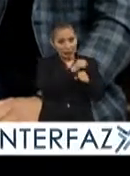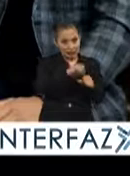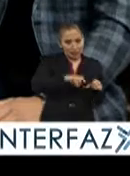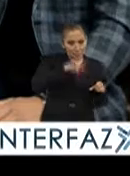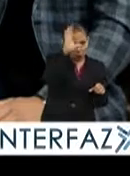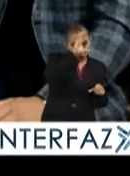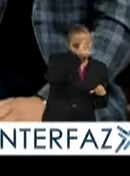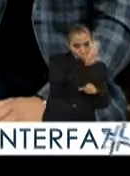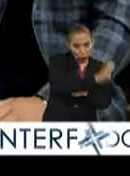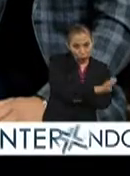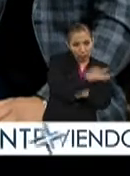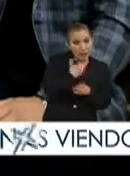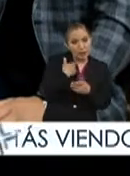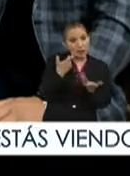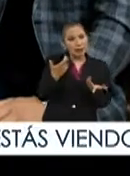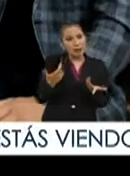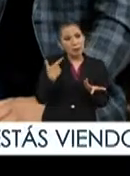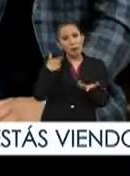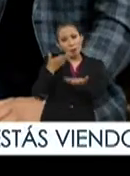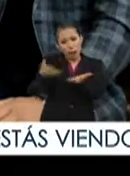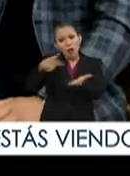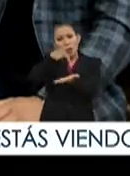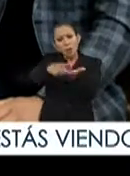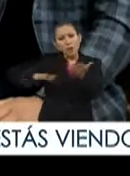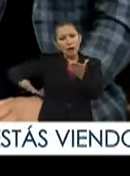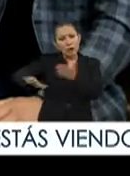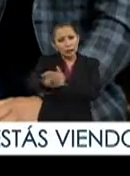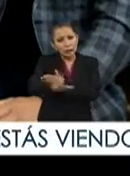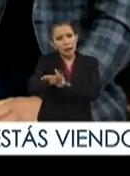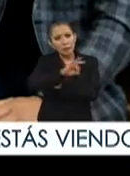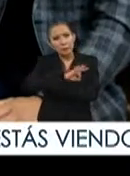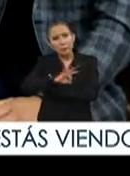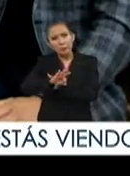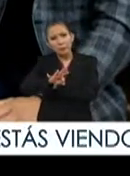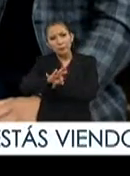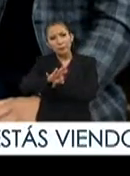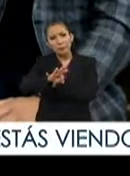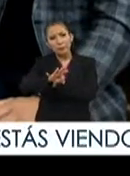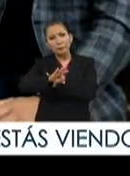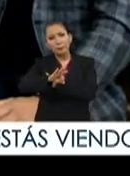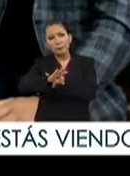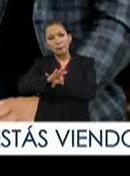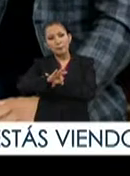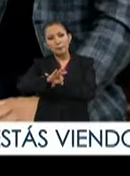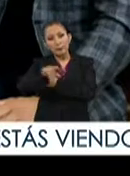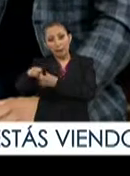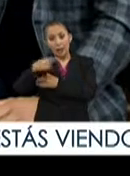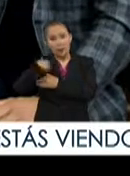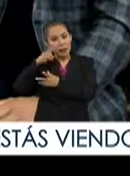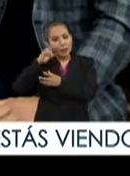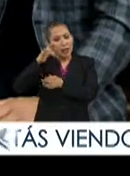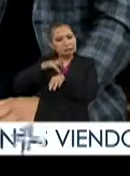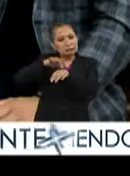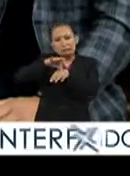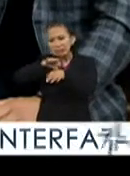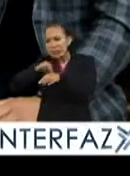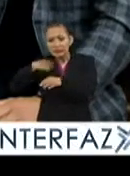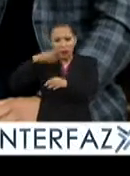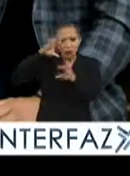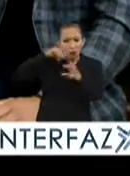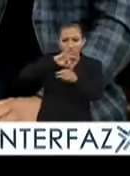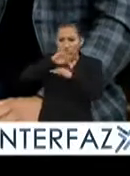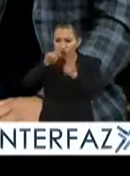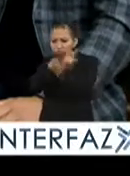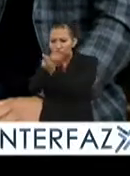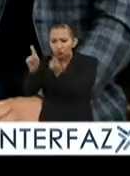Estado da Cultura, e é um espaço para que possa atingir aquilo que eu penso que é um dos papéis da cultura, que é aproximar os